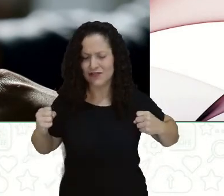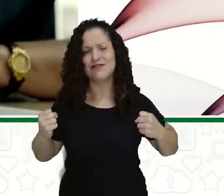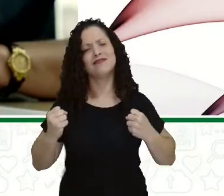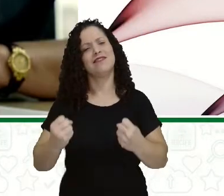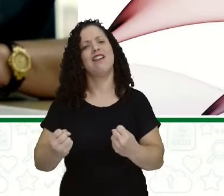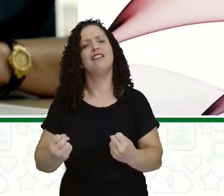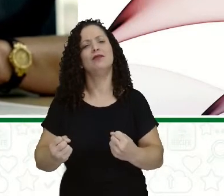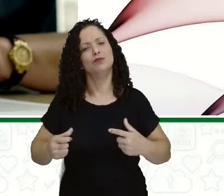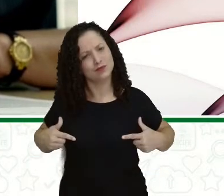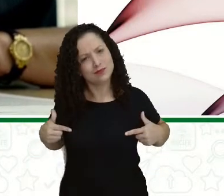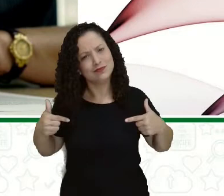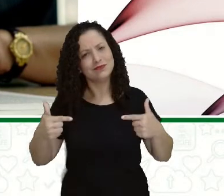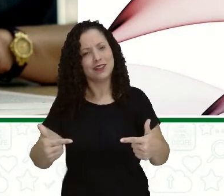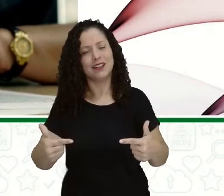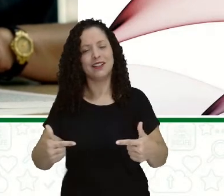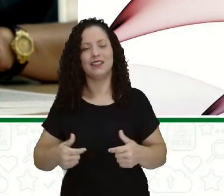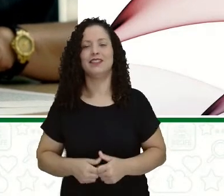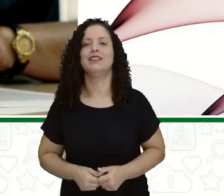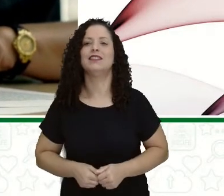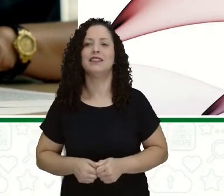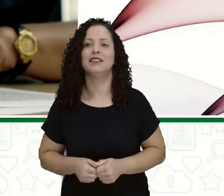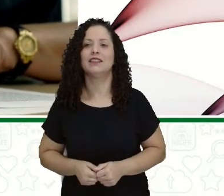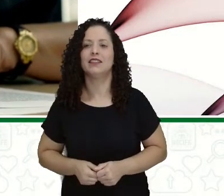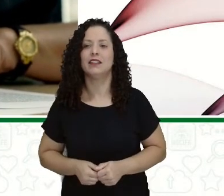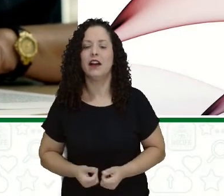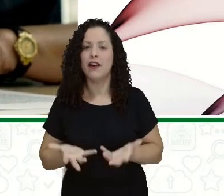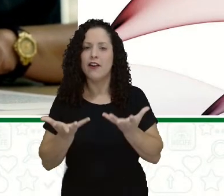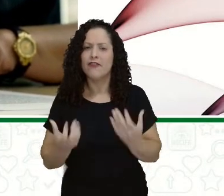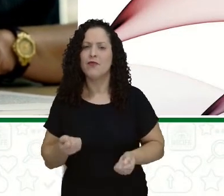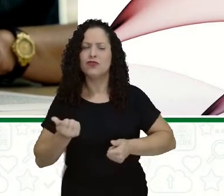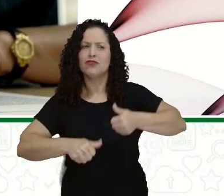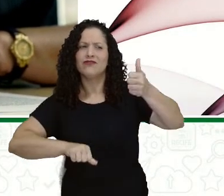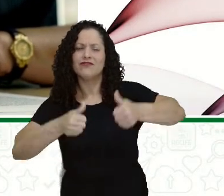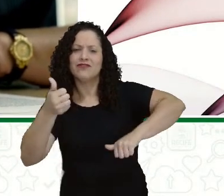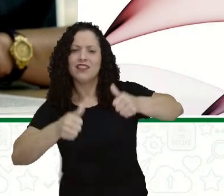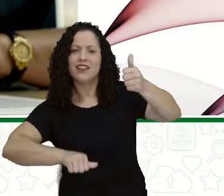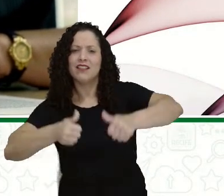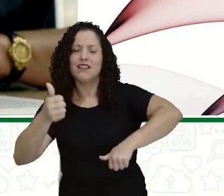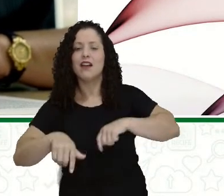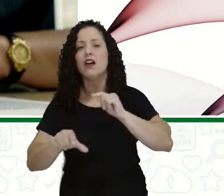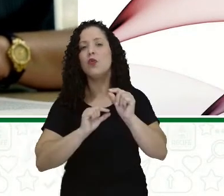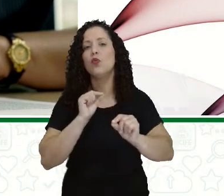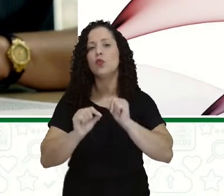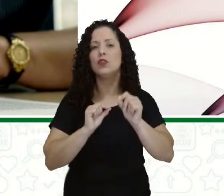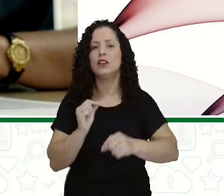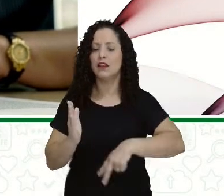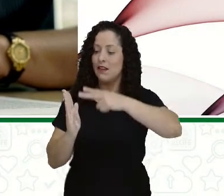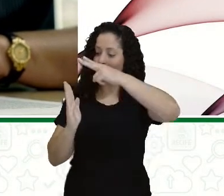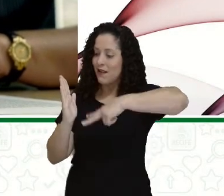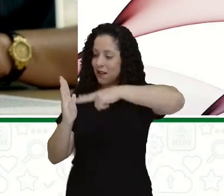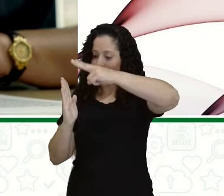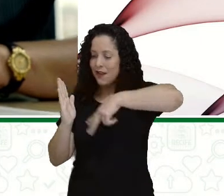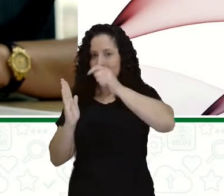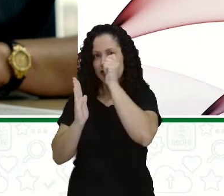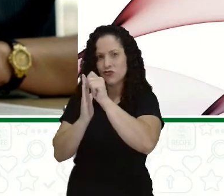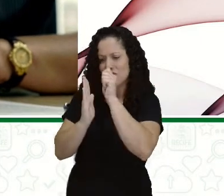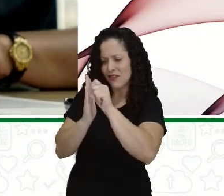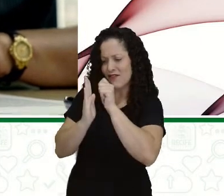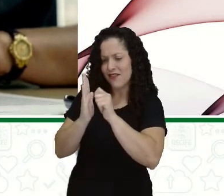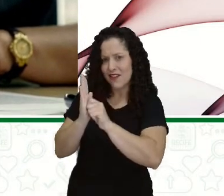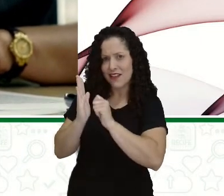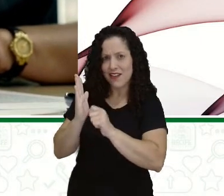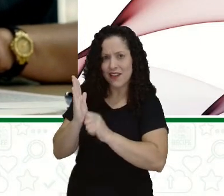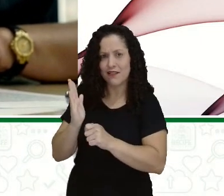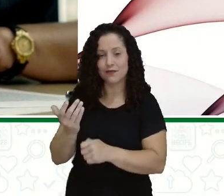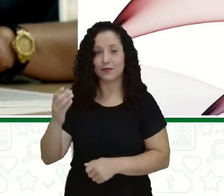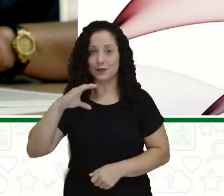isso. Vê só, gente, vamos analisar essa história de ler e escrever. Aqui nas aulas de português, a gente tem